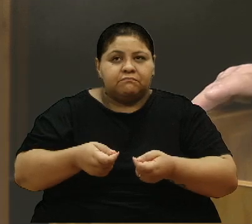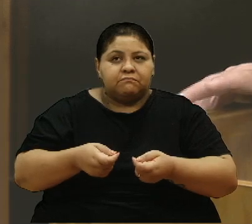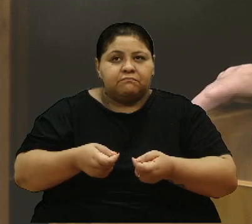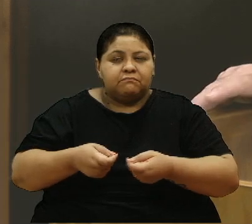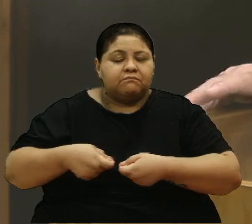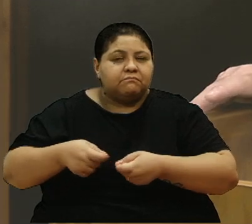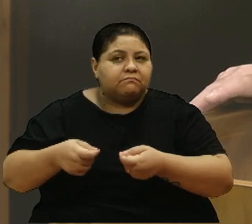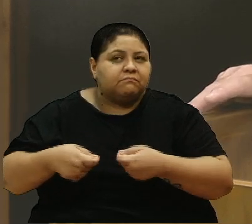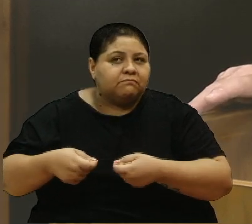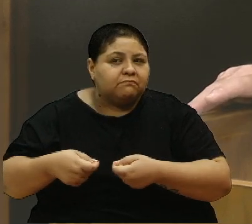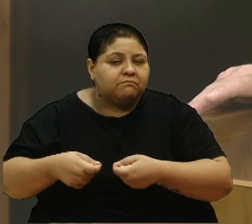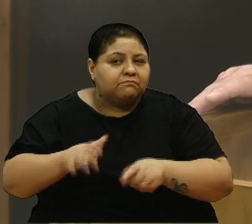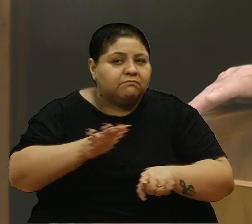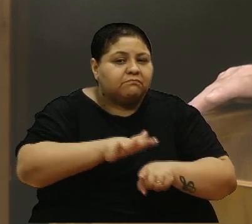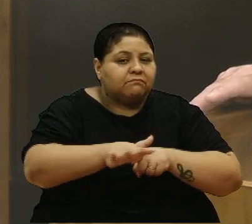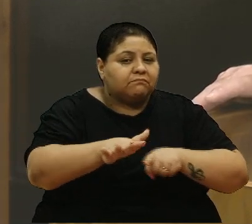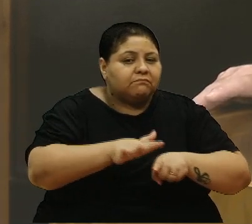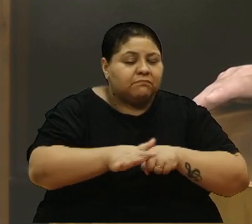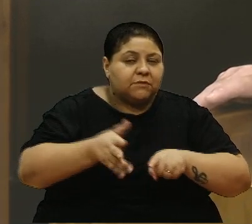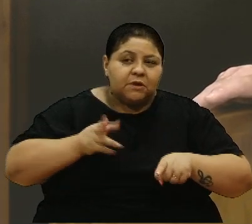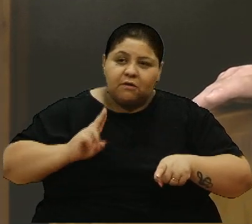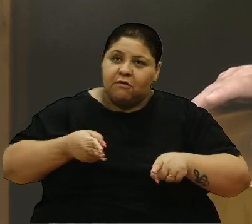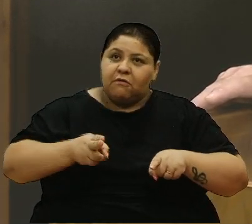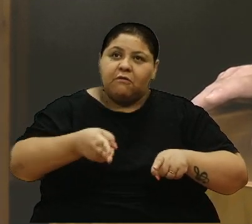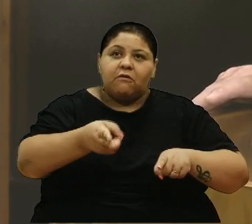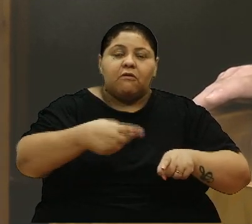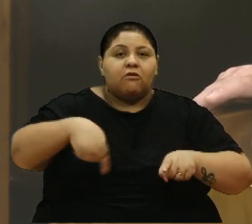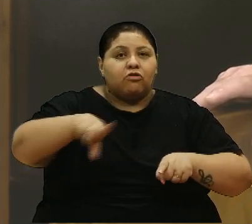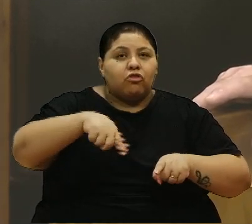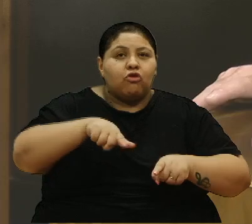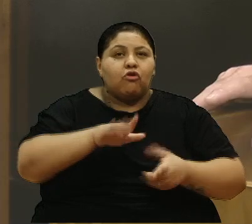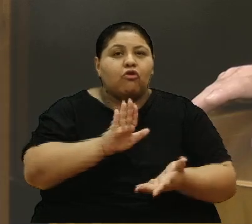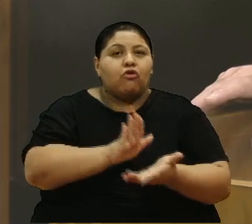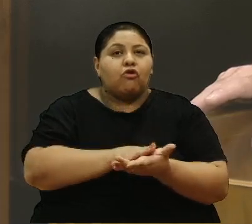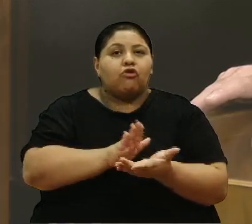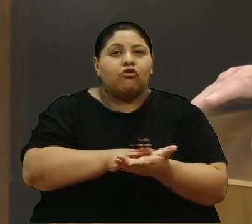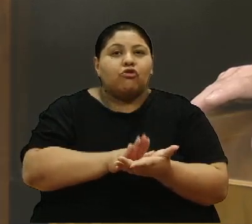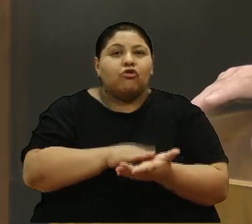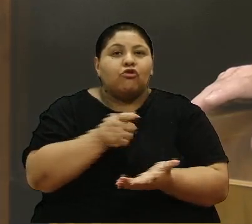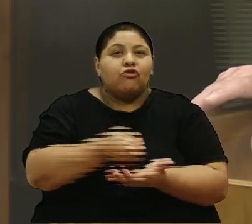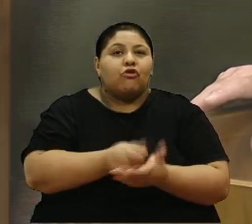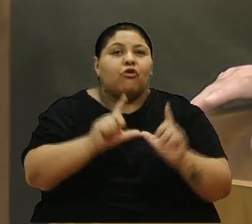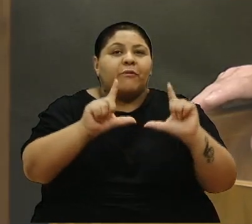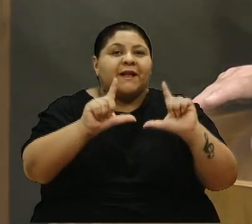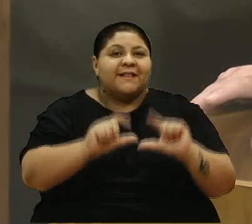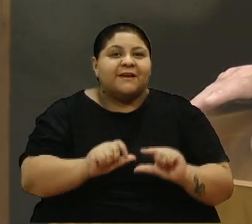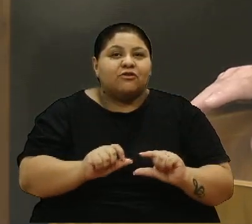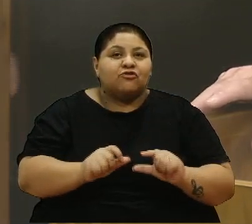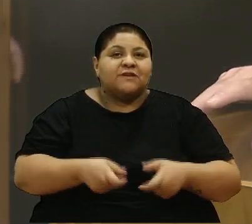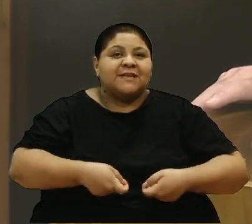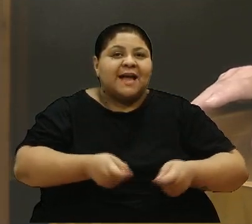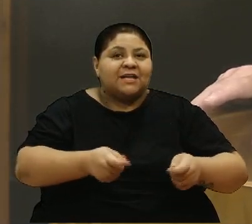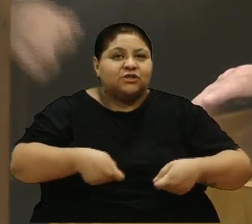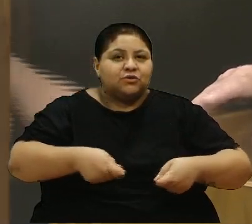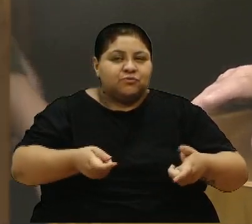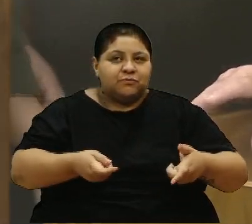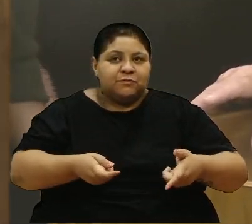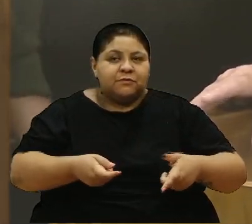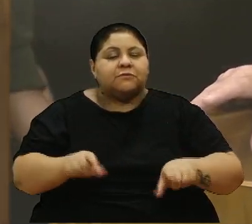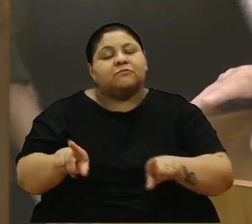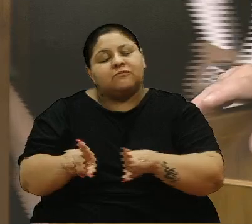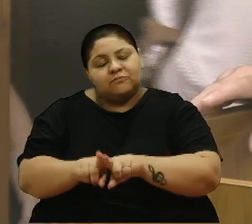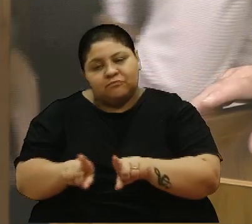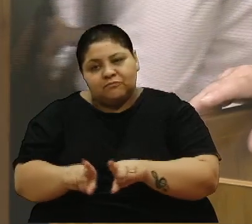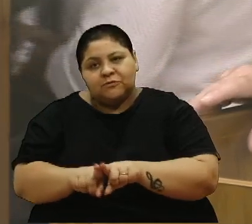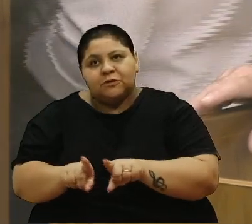despesas e as demandas são infinitas, nós fomos obrigados a reduzir despesas. E, consequentemente,